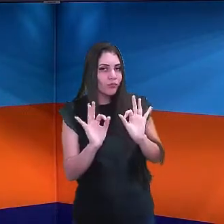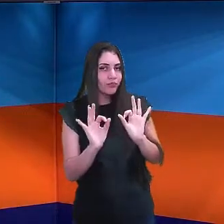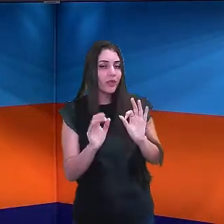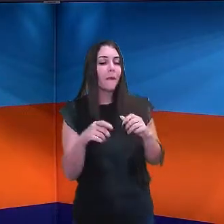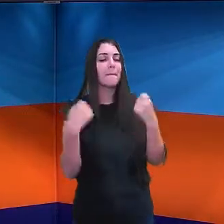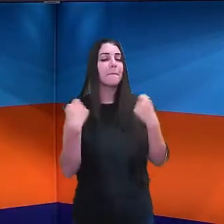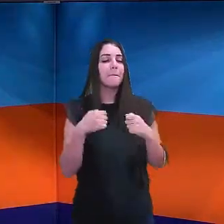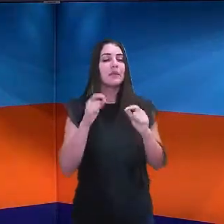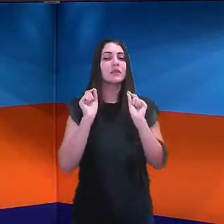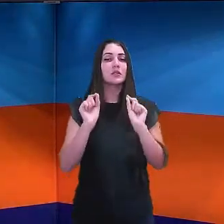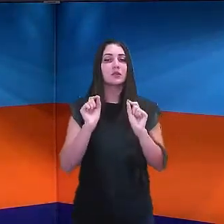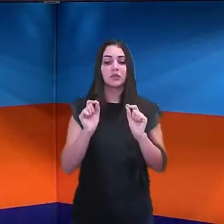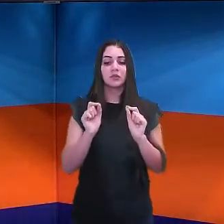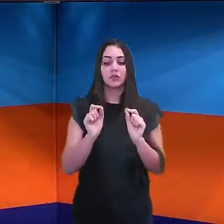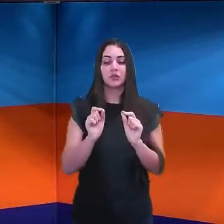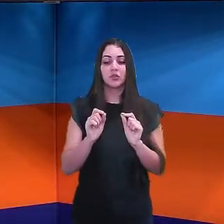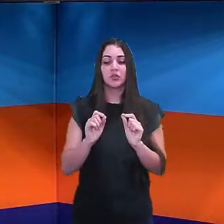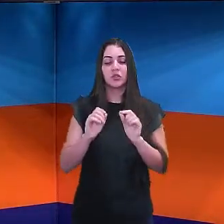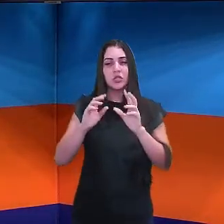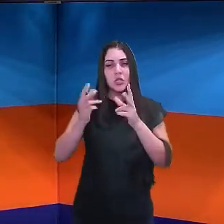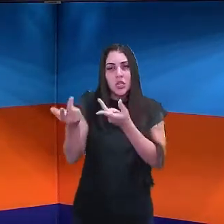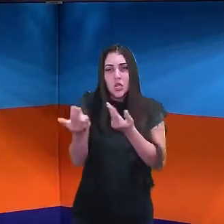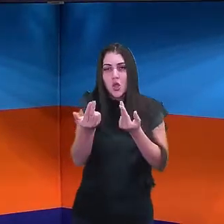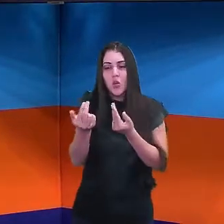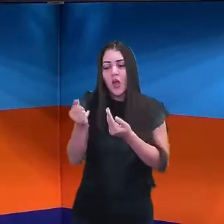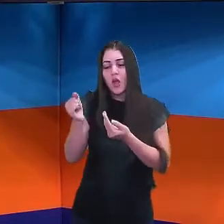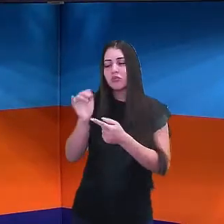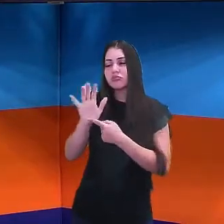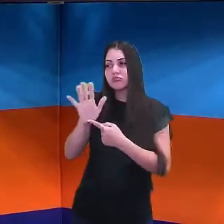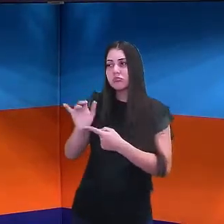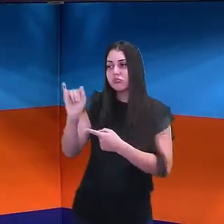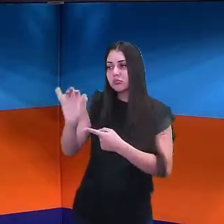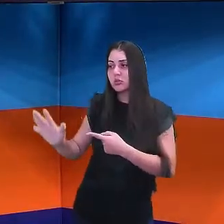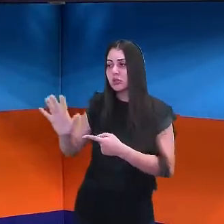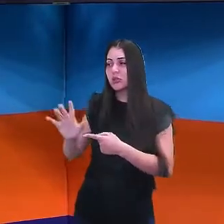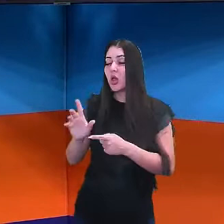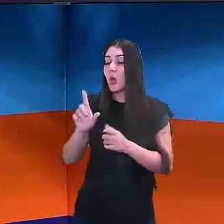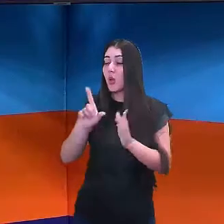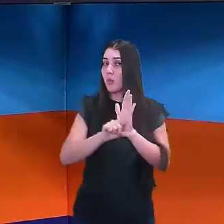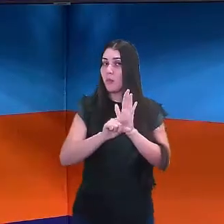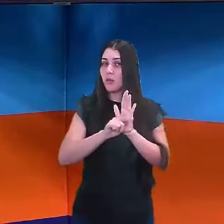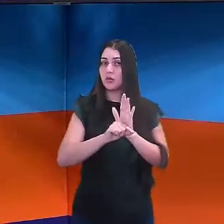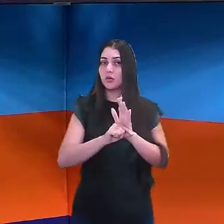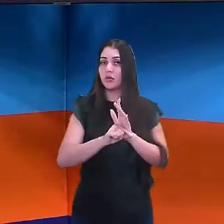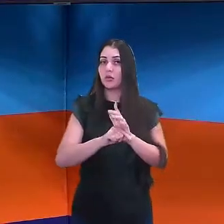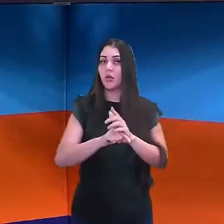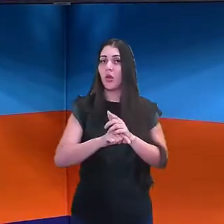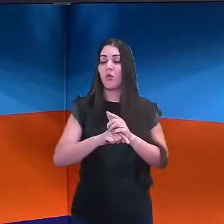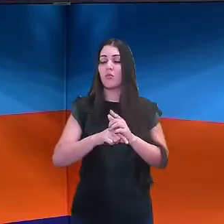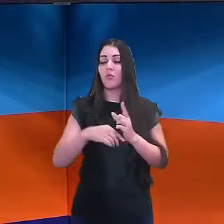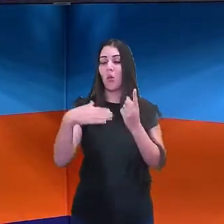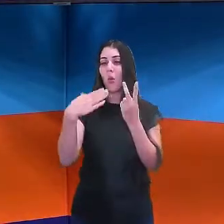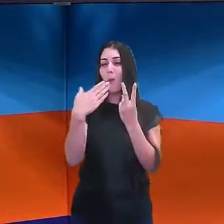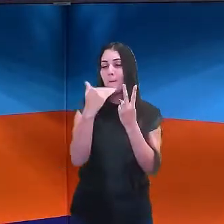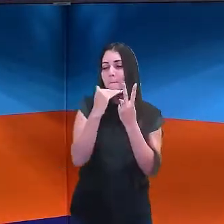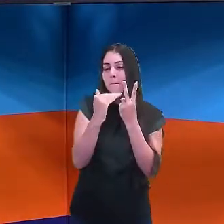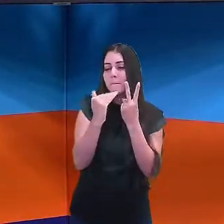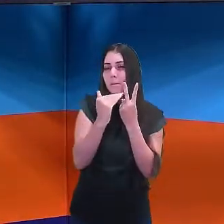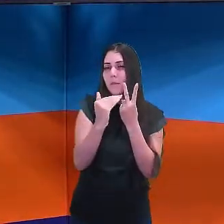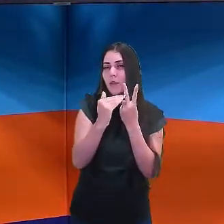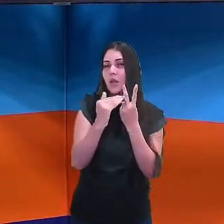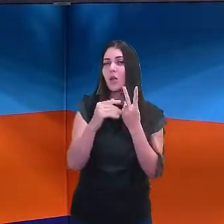Ela tem que ser do jeitinho que tá aqui, né? Ou um pouquinho menos. E o meio, ele tem que estar mais